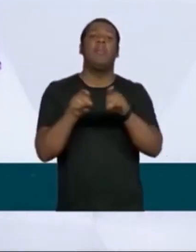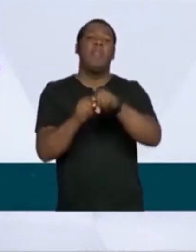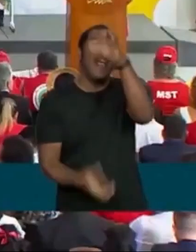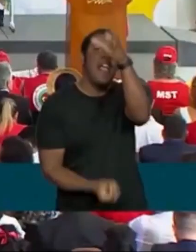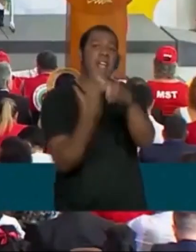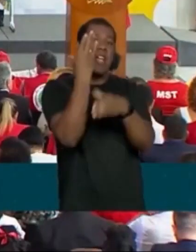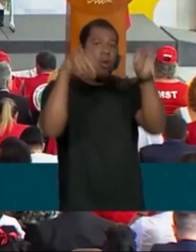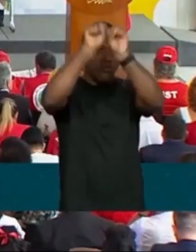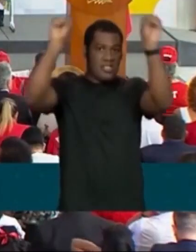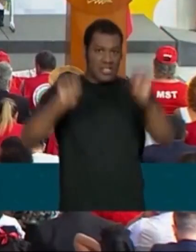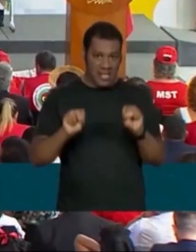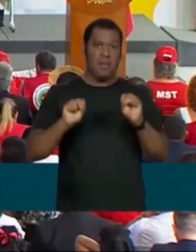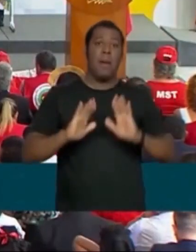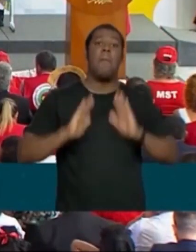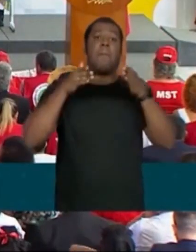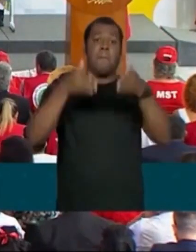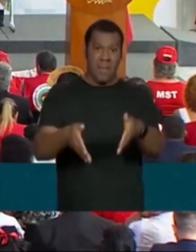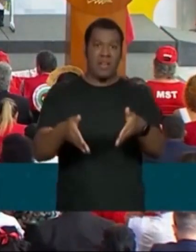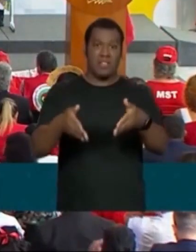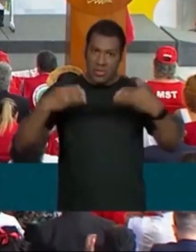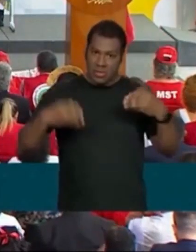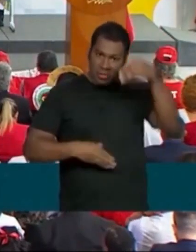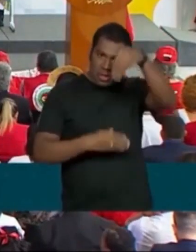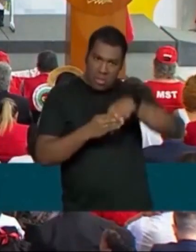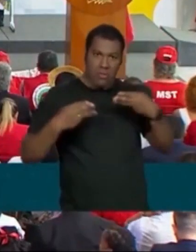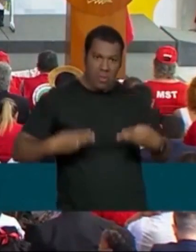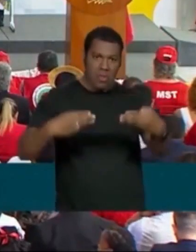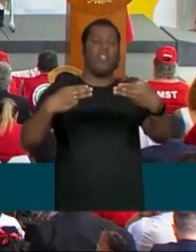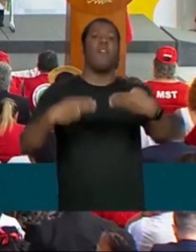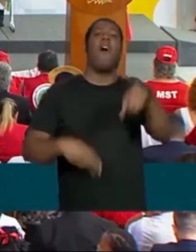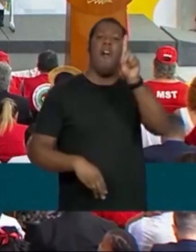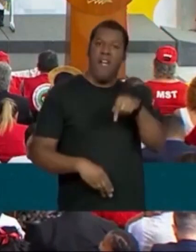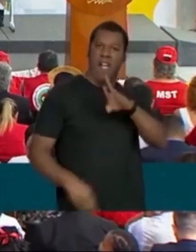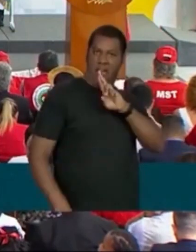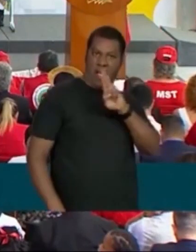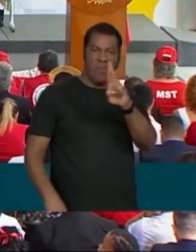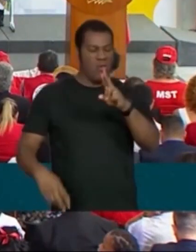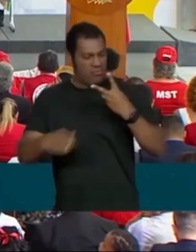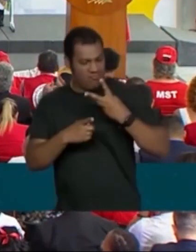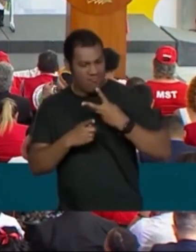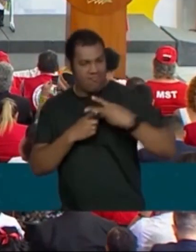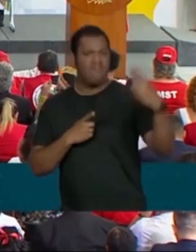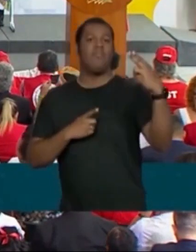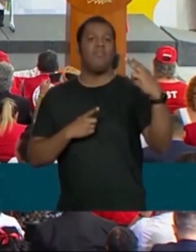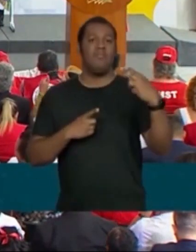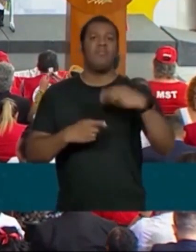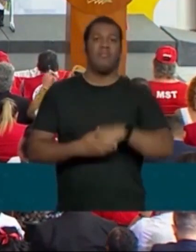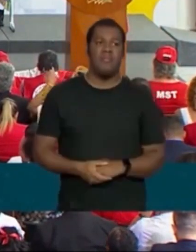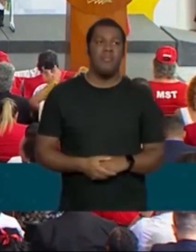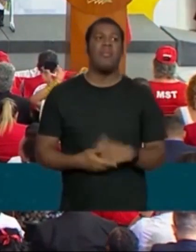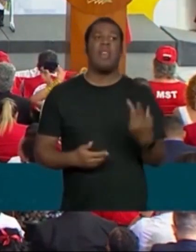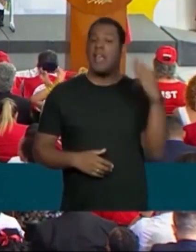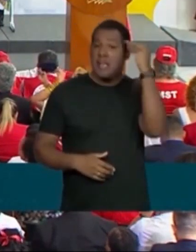do Sistema de Participação Interministerial é uma resposta vitoriosa. a todas